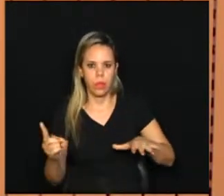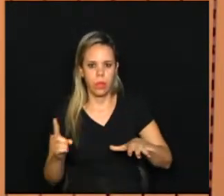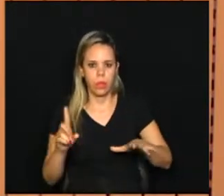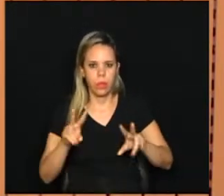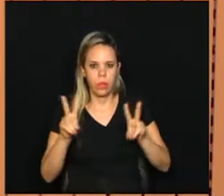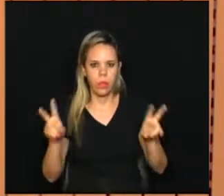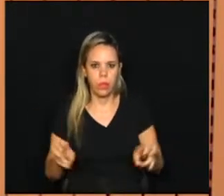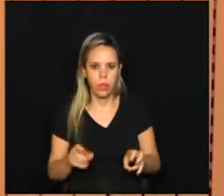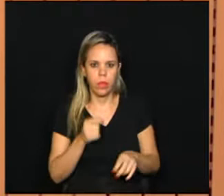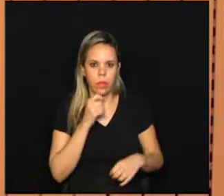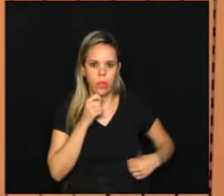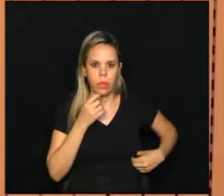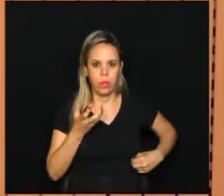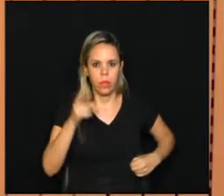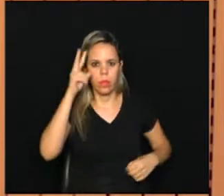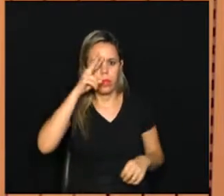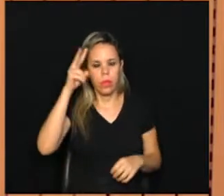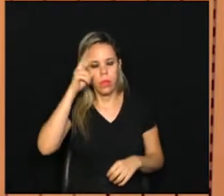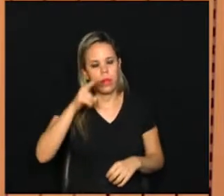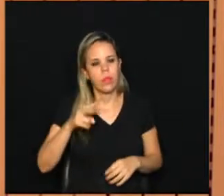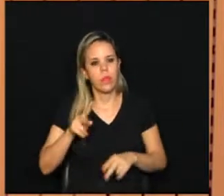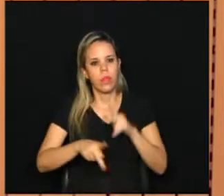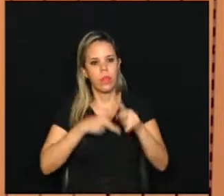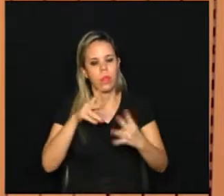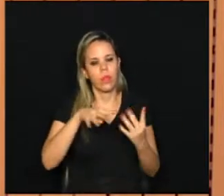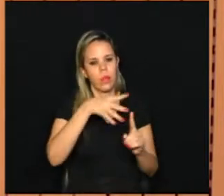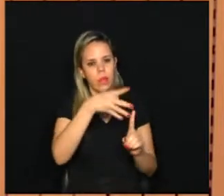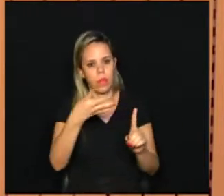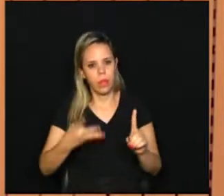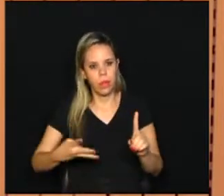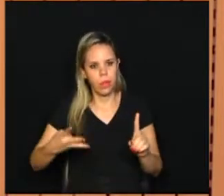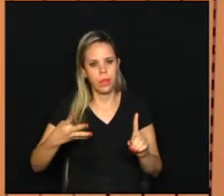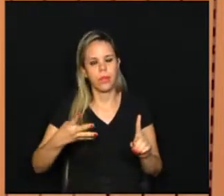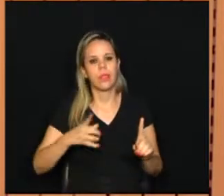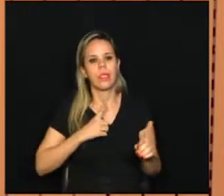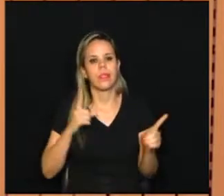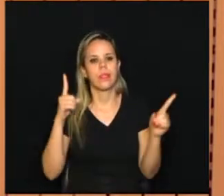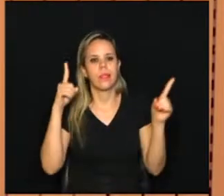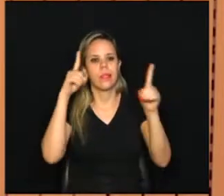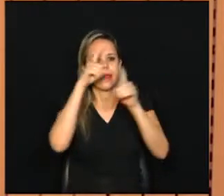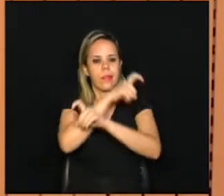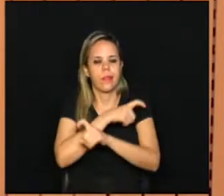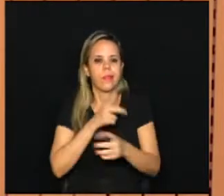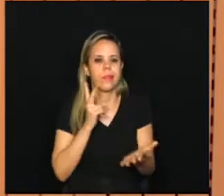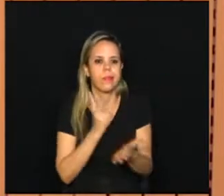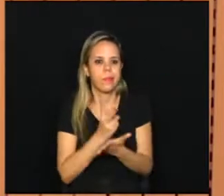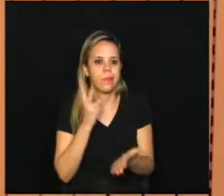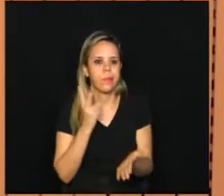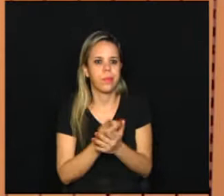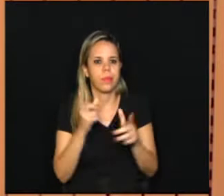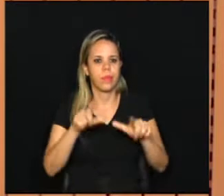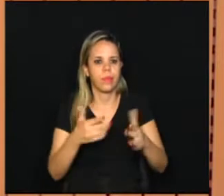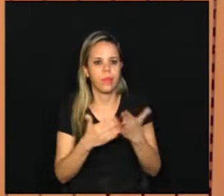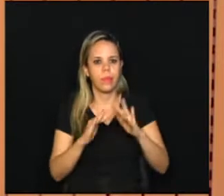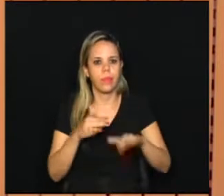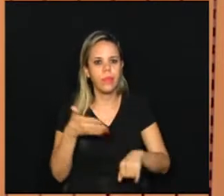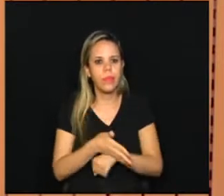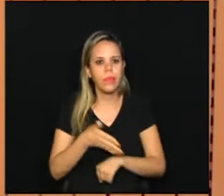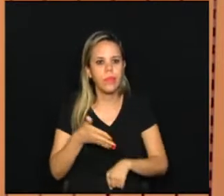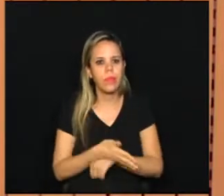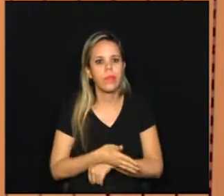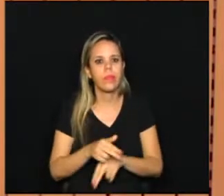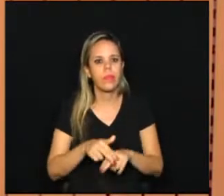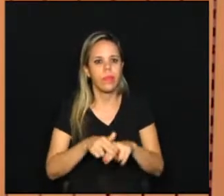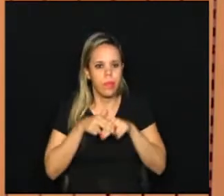isso ainda, eu quero lembrá-los que a população LGBT, ela tem muita dificuldade de se manter no ambiente escolar,